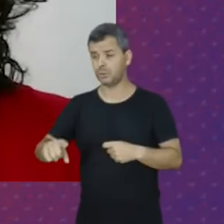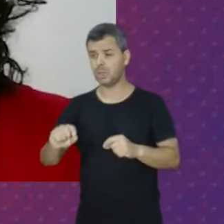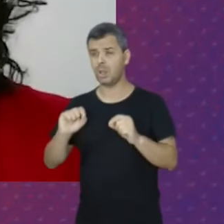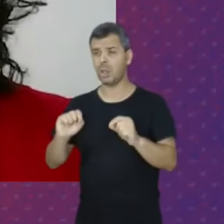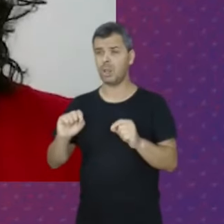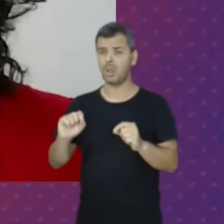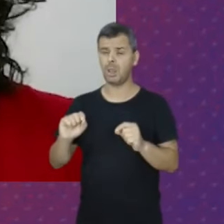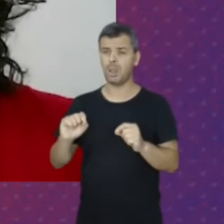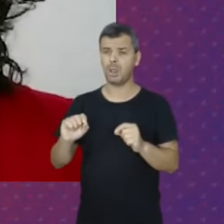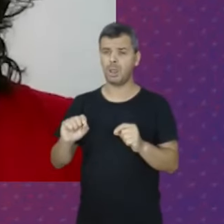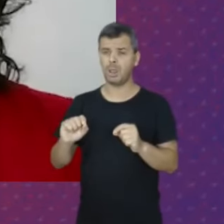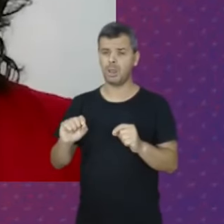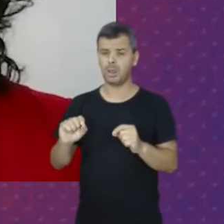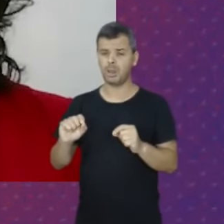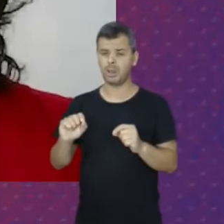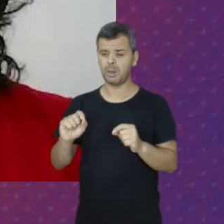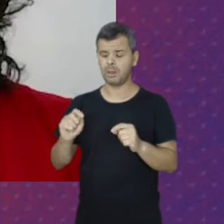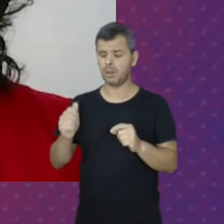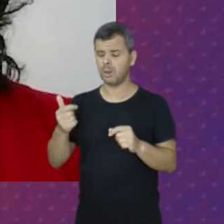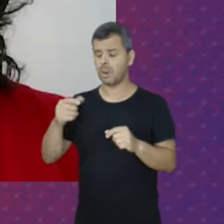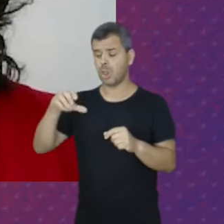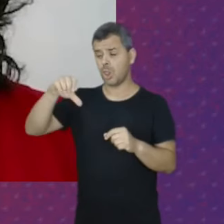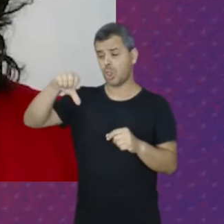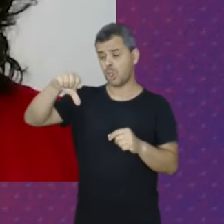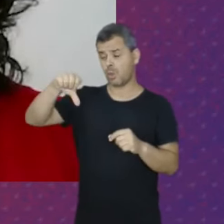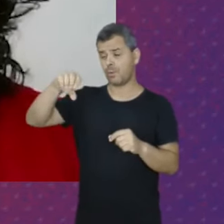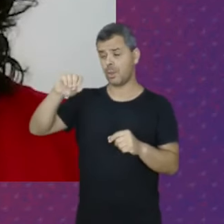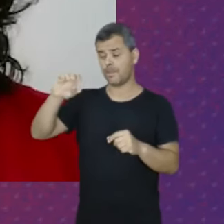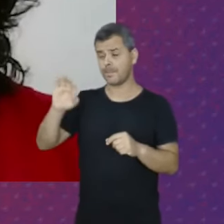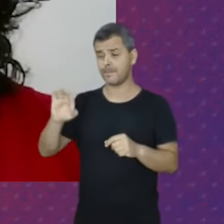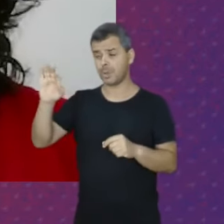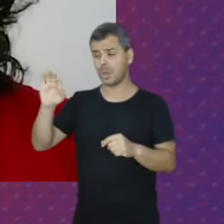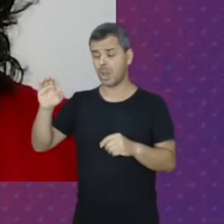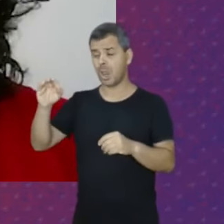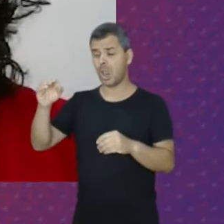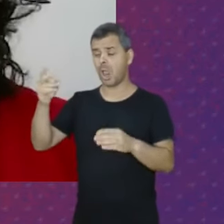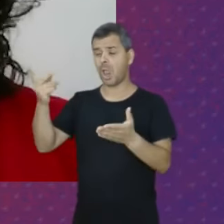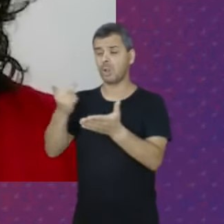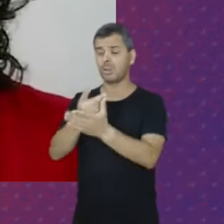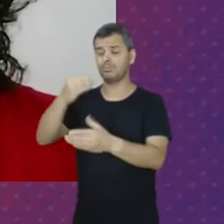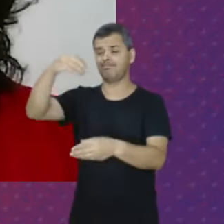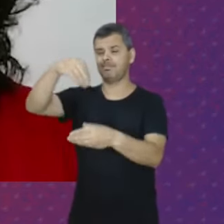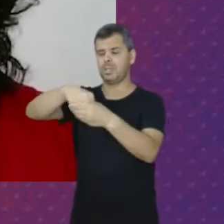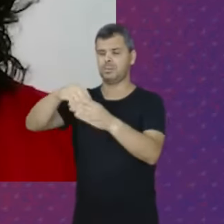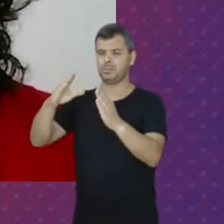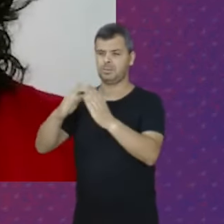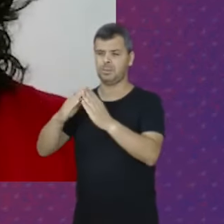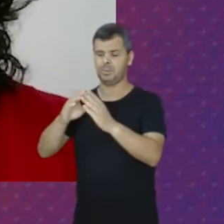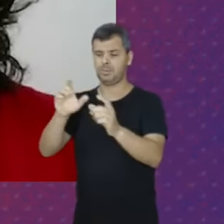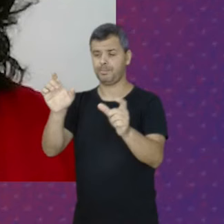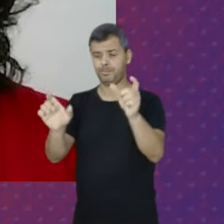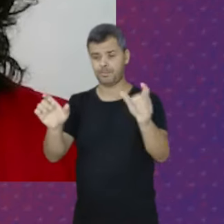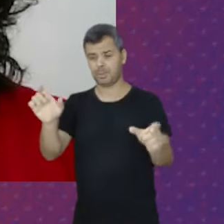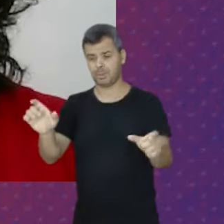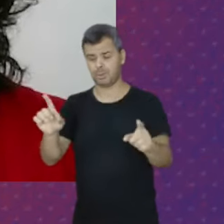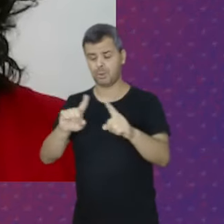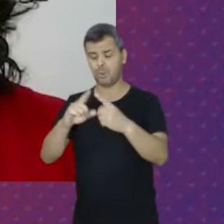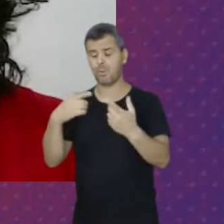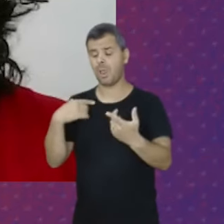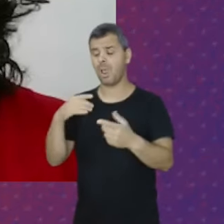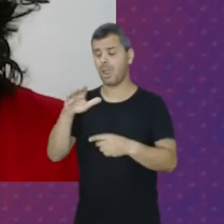adolescentes, quase 90% dos casos acontece dentro de casa, por pessoas com quem a